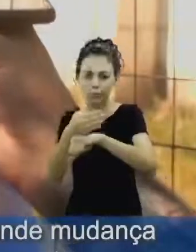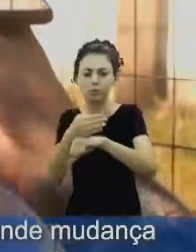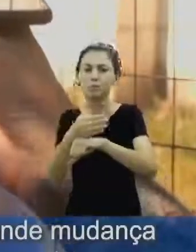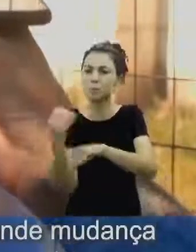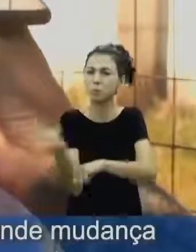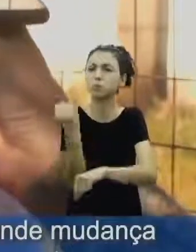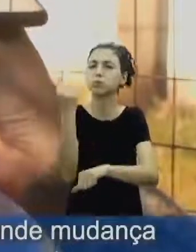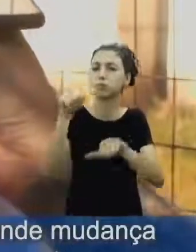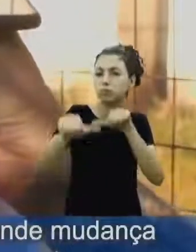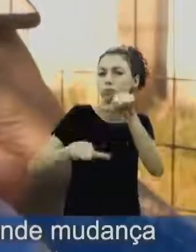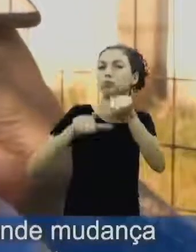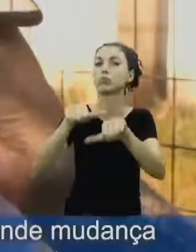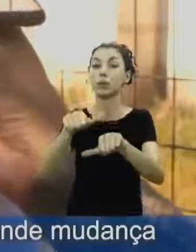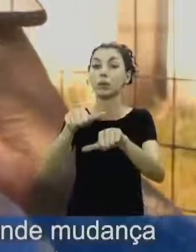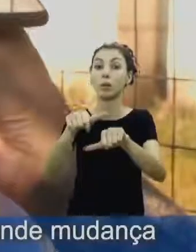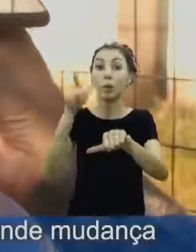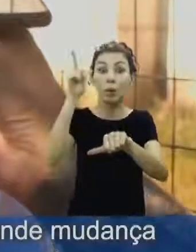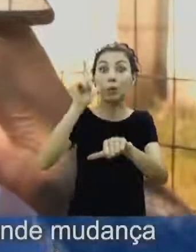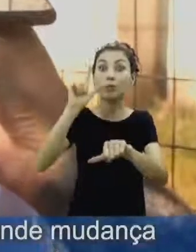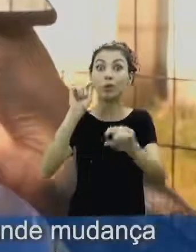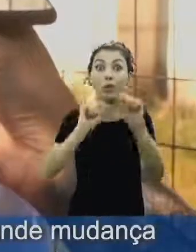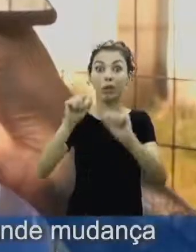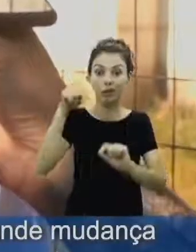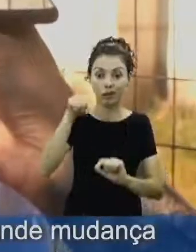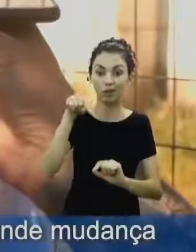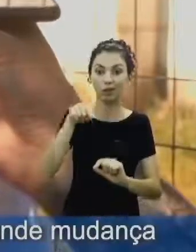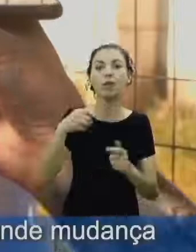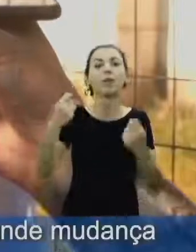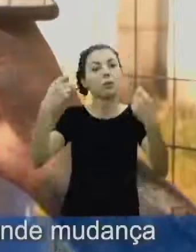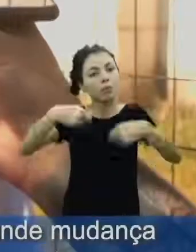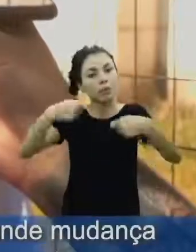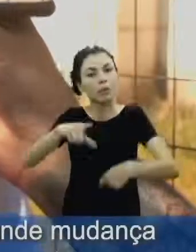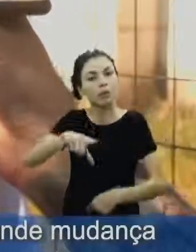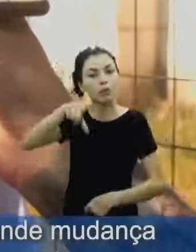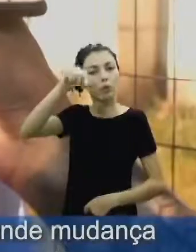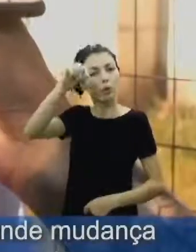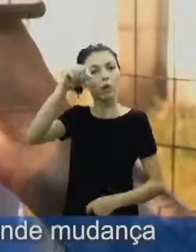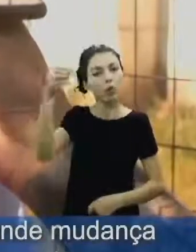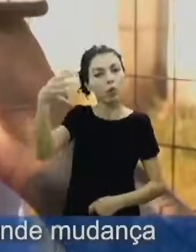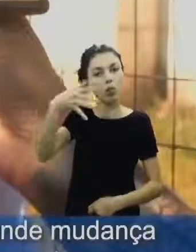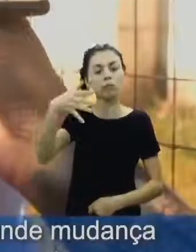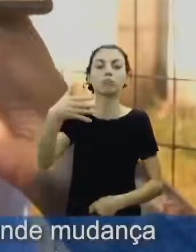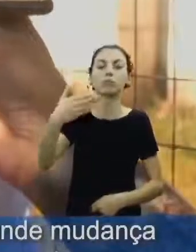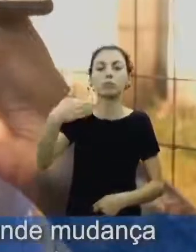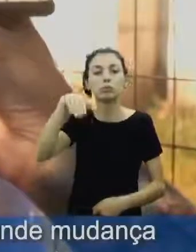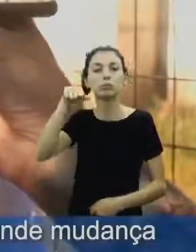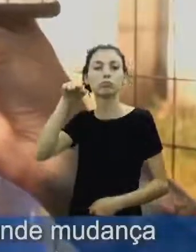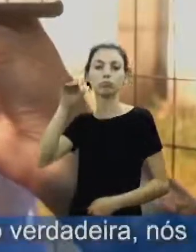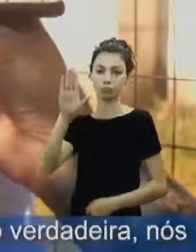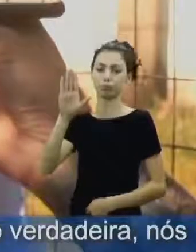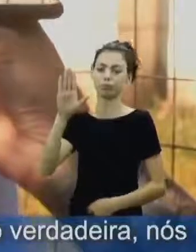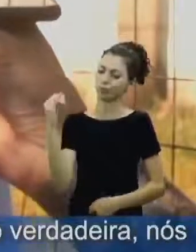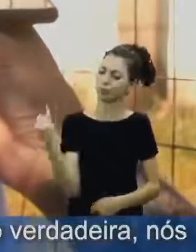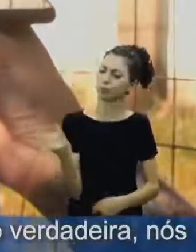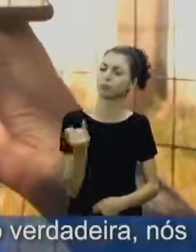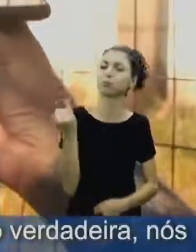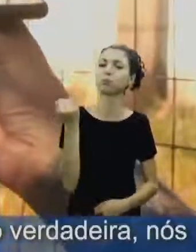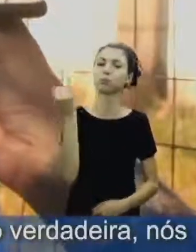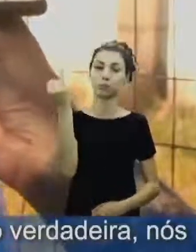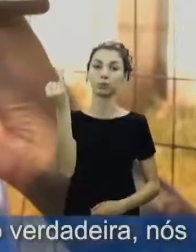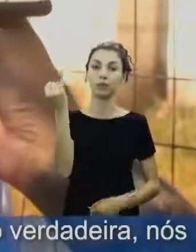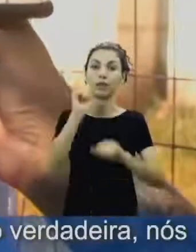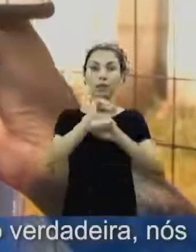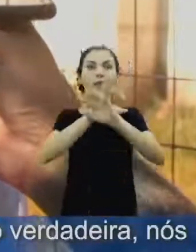em Francisco Beltrão, essa grande mudança. E para que isso aconteça, temos que escolher os candidatos, renovar os nossos